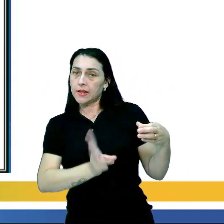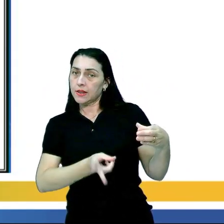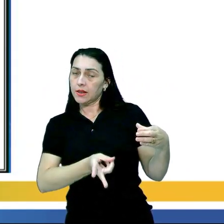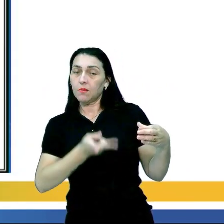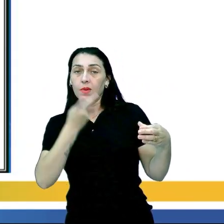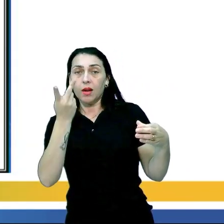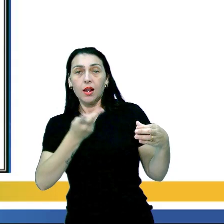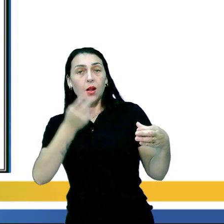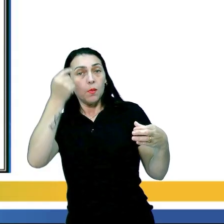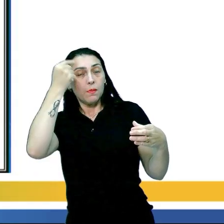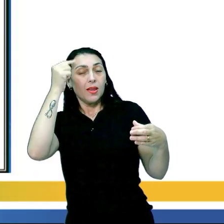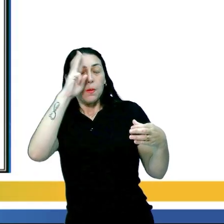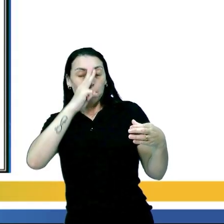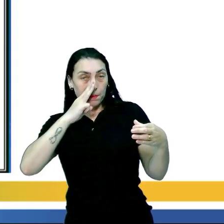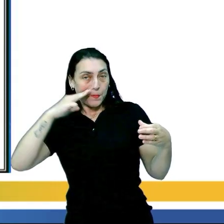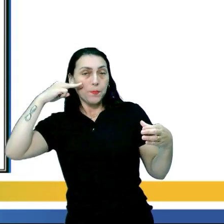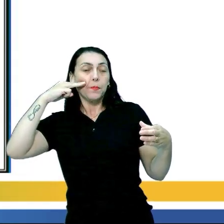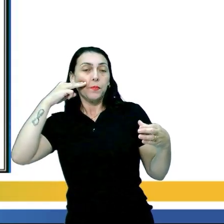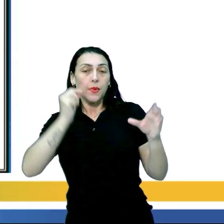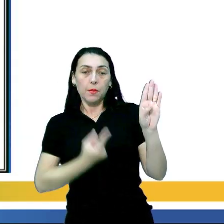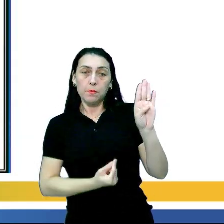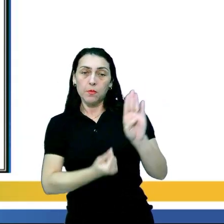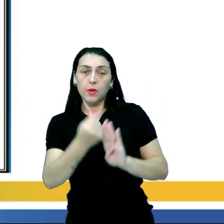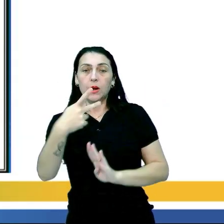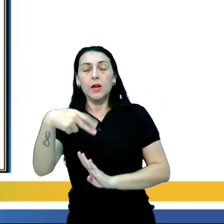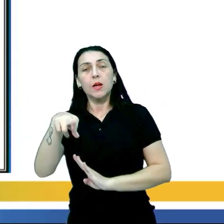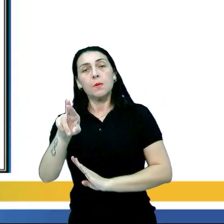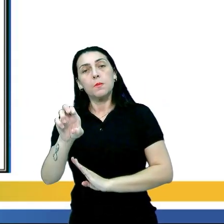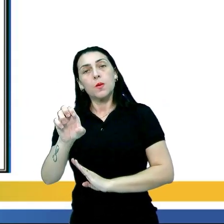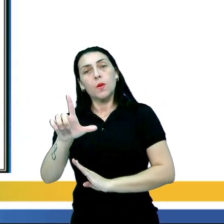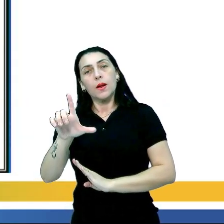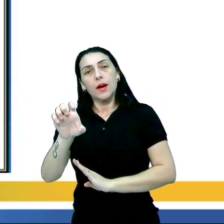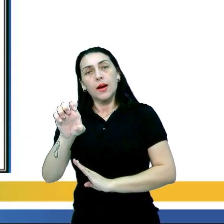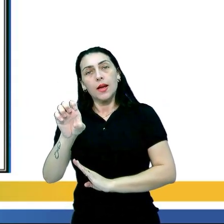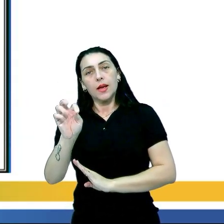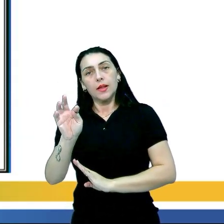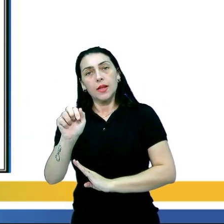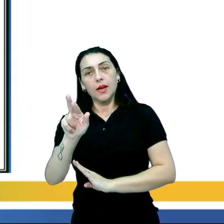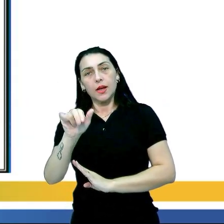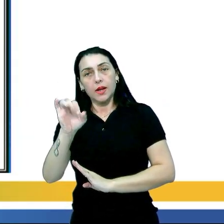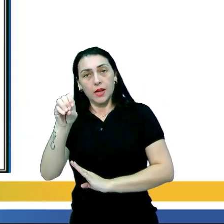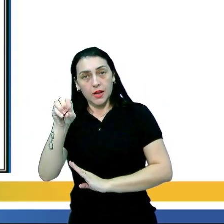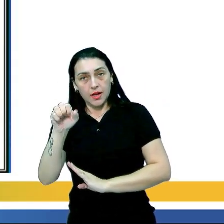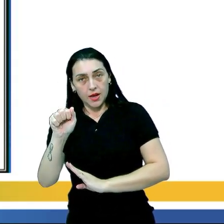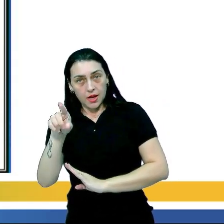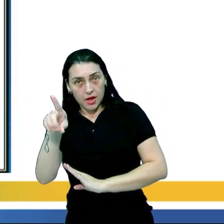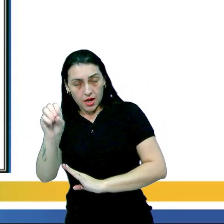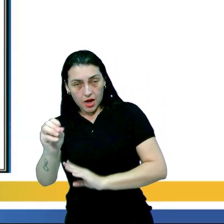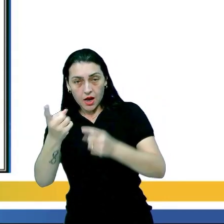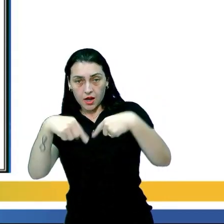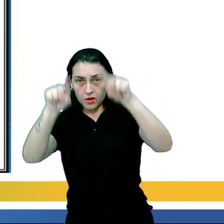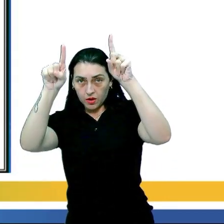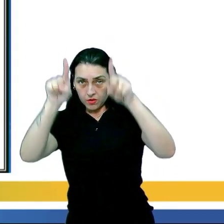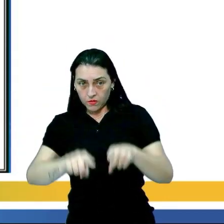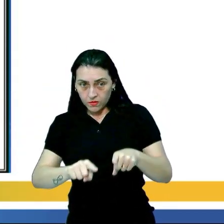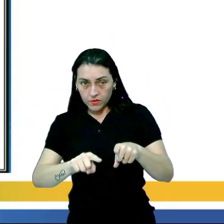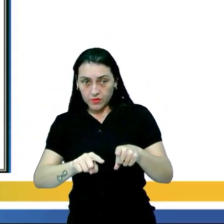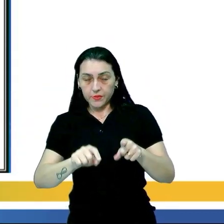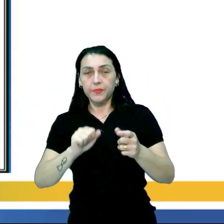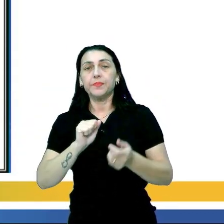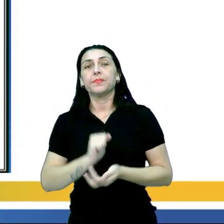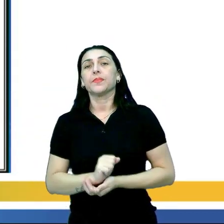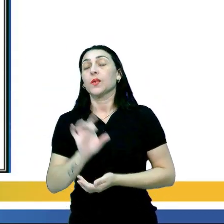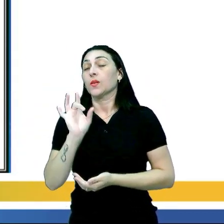na visão de Karl Marx, né? Burguesia, então, os donos dos meios de produção, e o proletariado, que